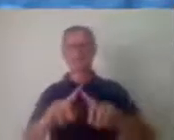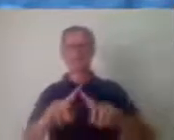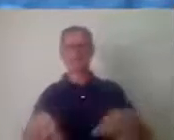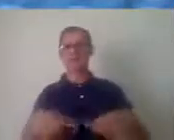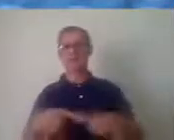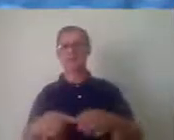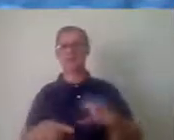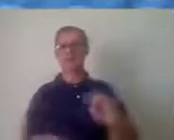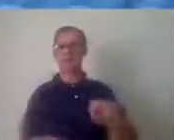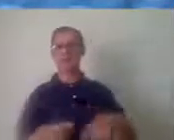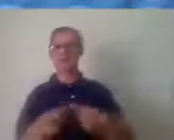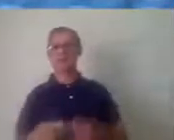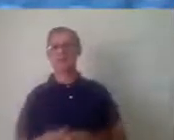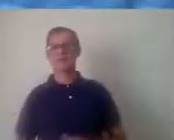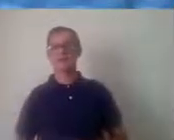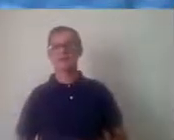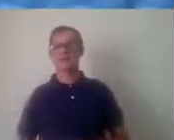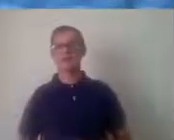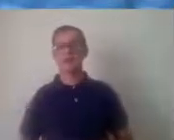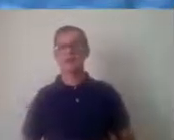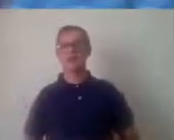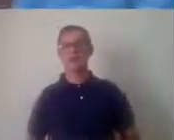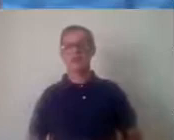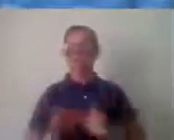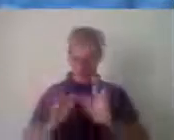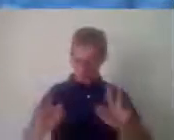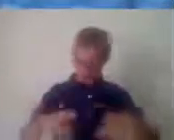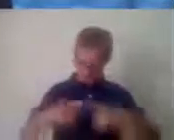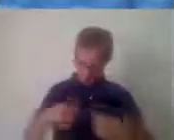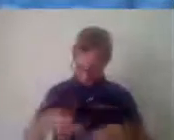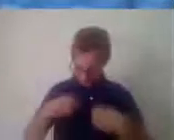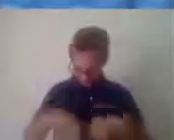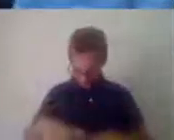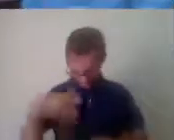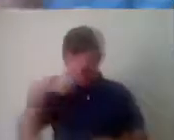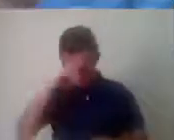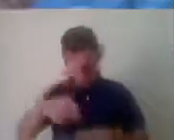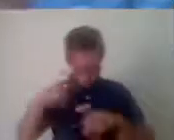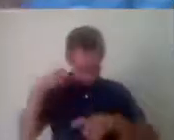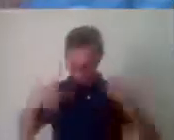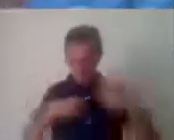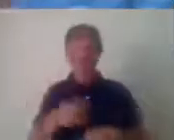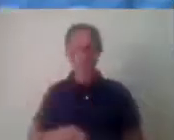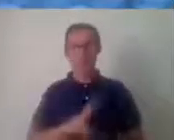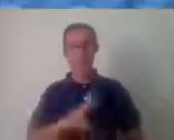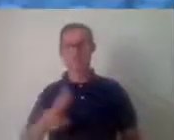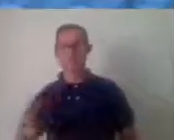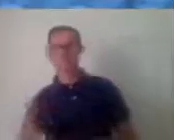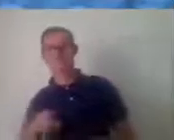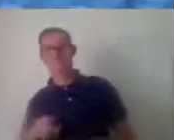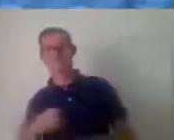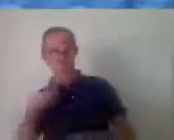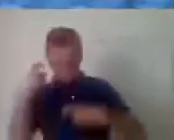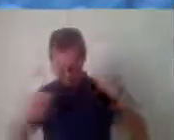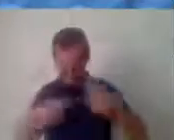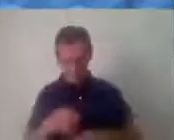do quê? Da função densidade. Isso aí você precisa saber. Não se preocupe com nomenclatura. Se preocupe com o que é a massa.